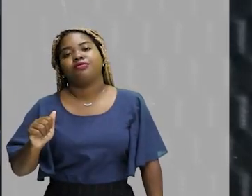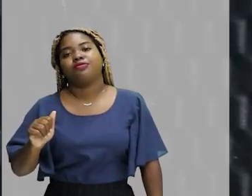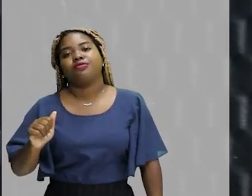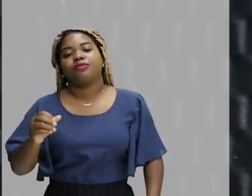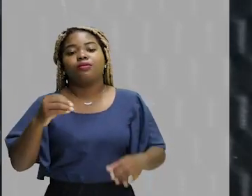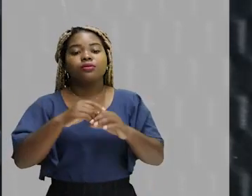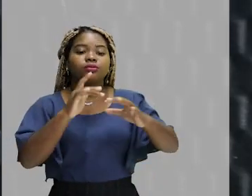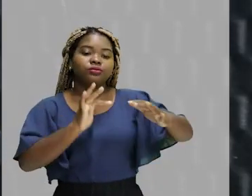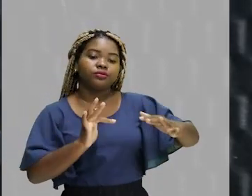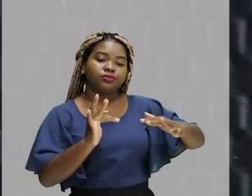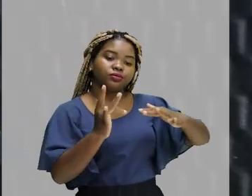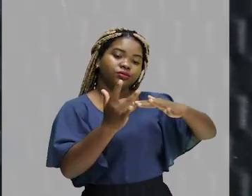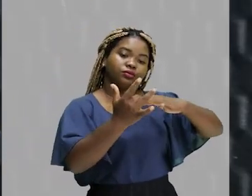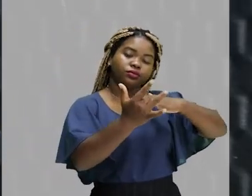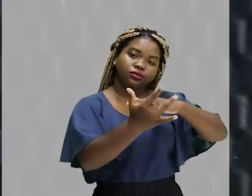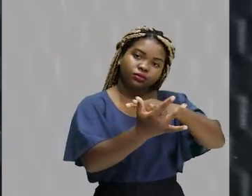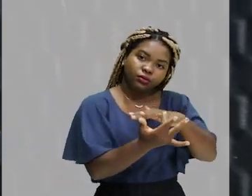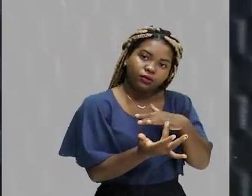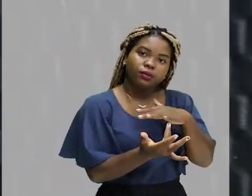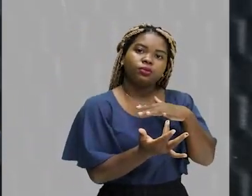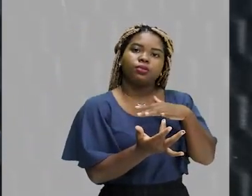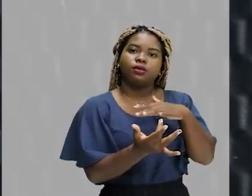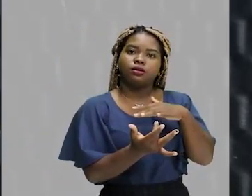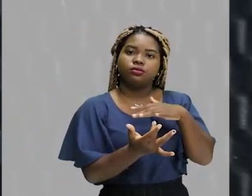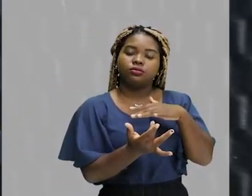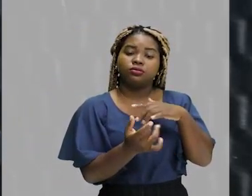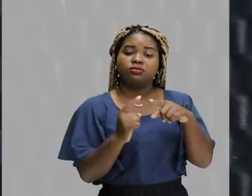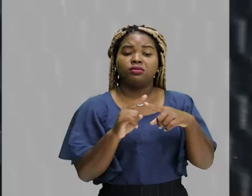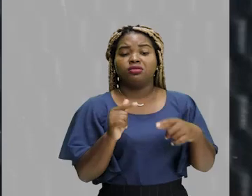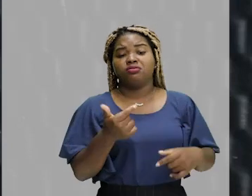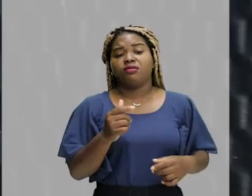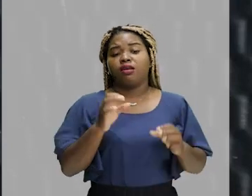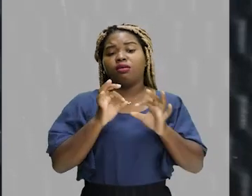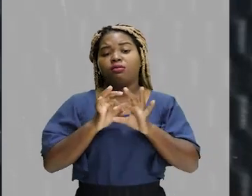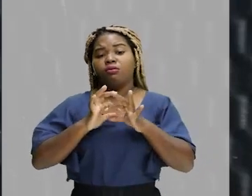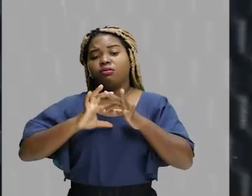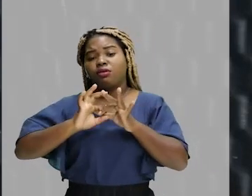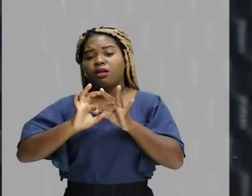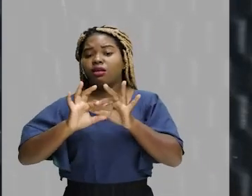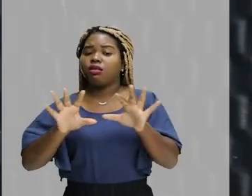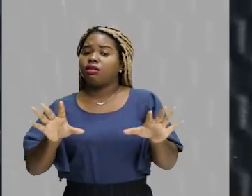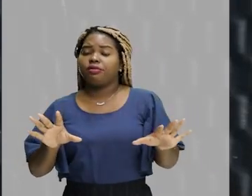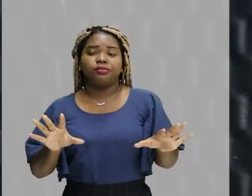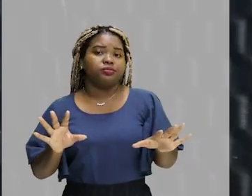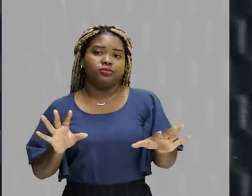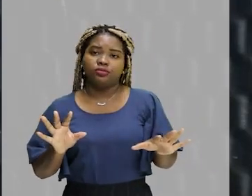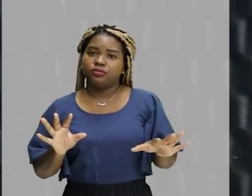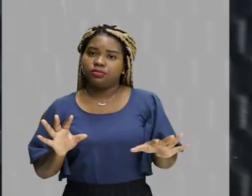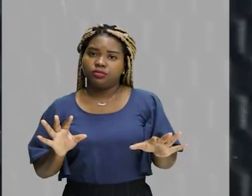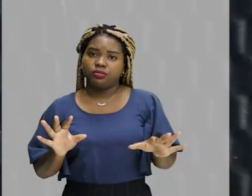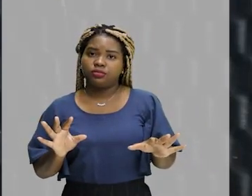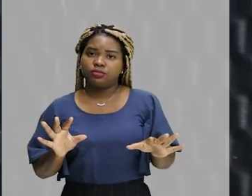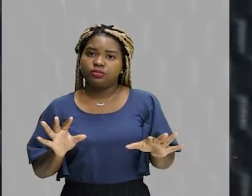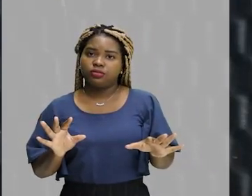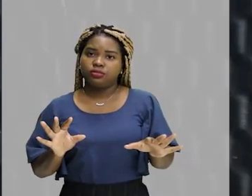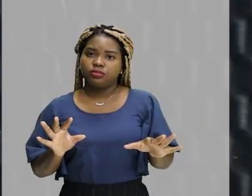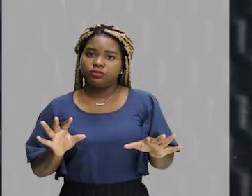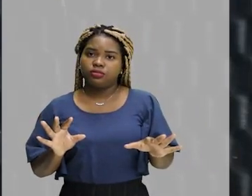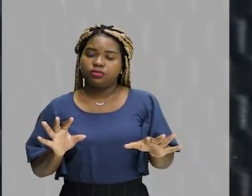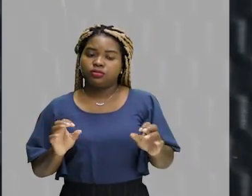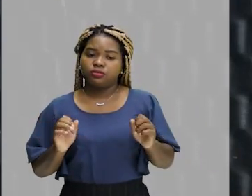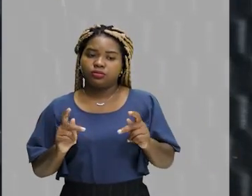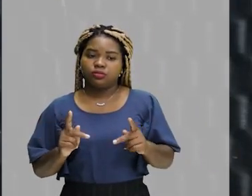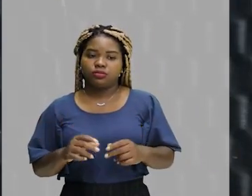sociais, do jeito deles, mas nós não temos uma liberdade total, absoluta e